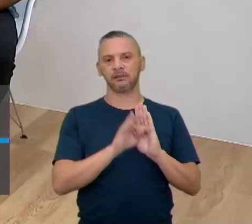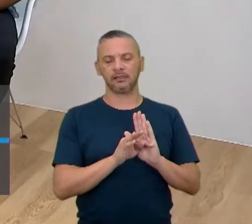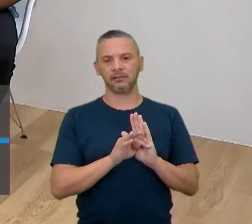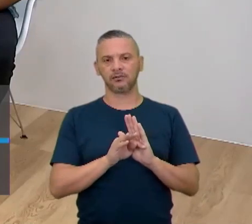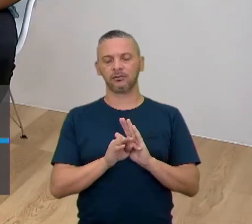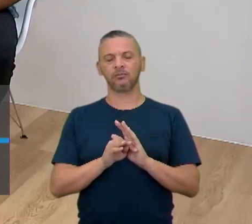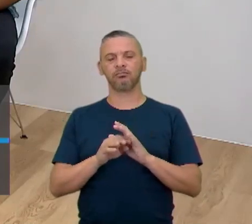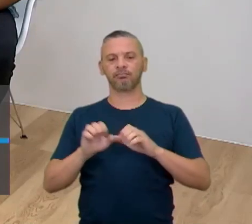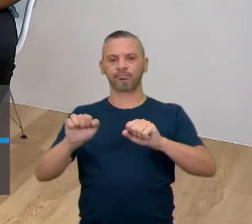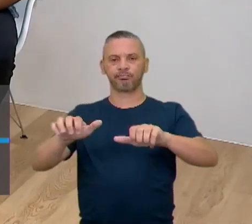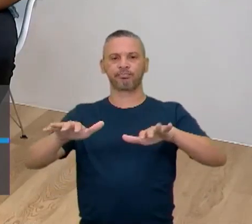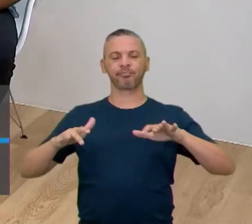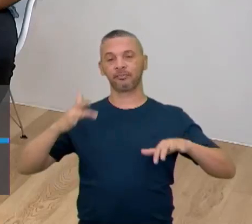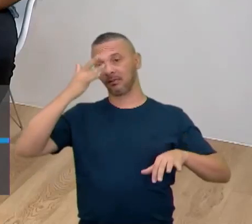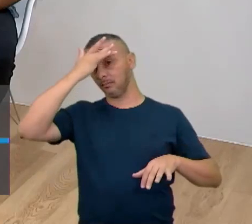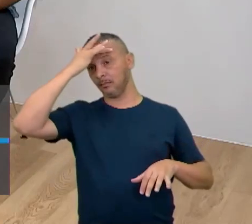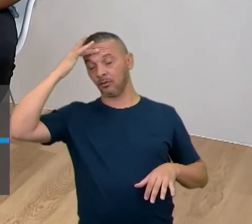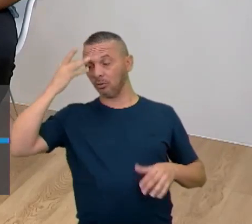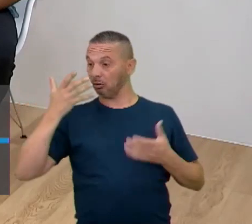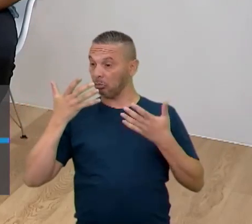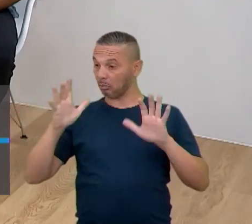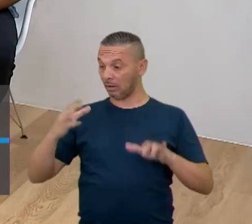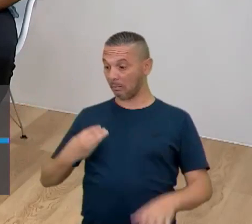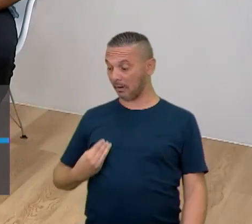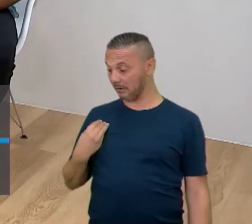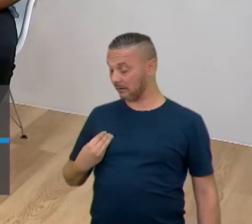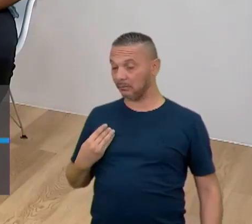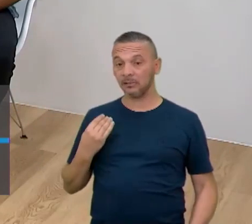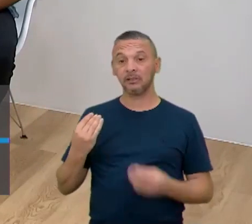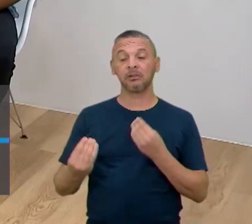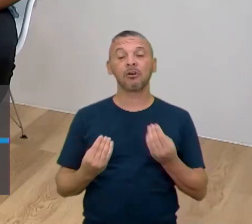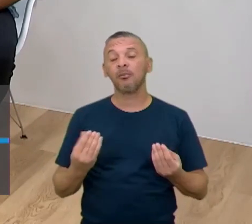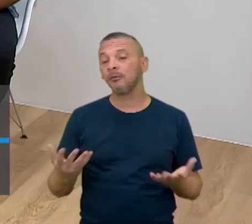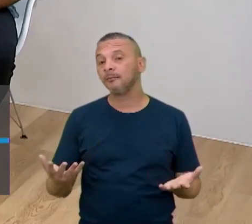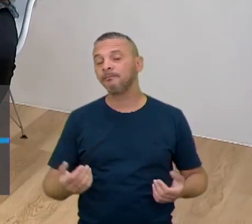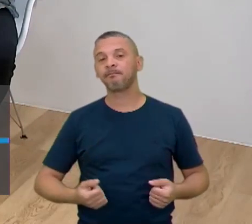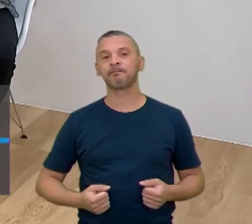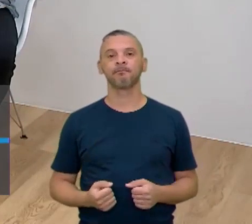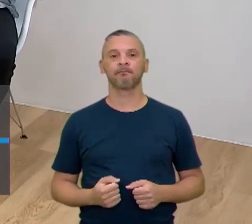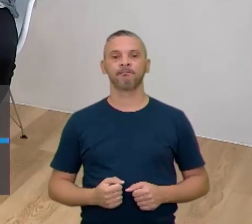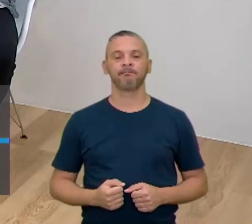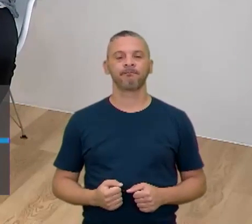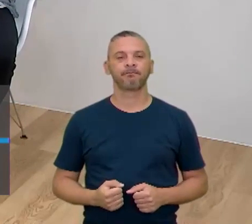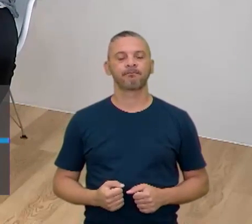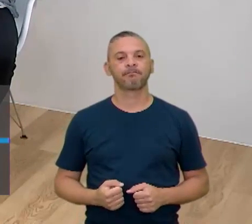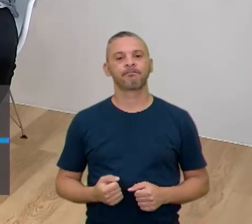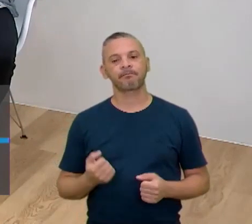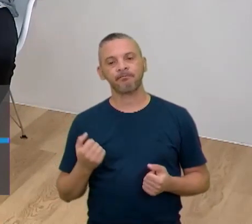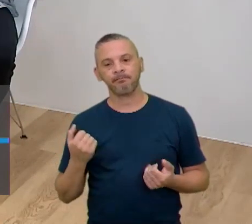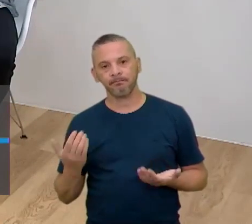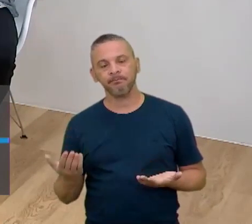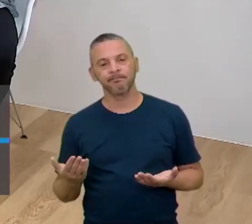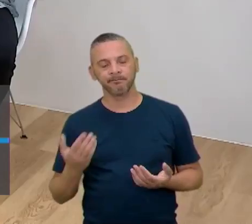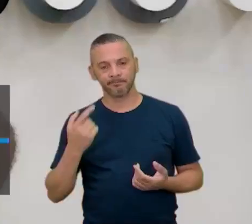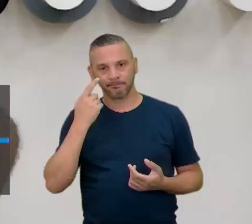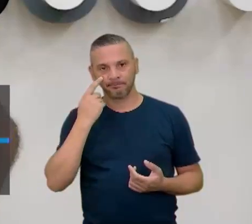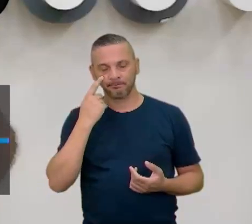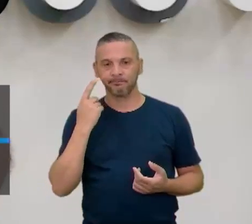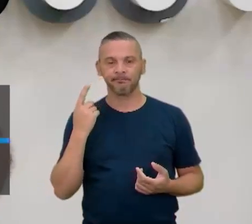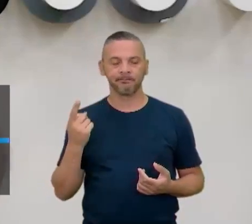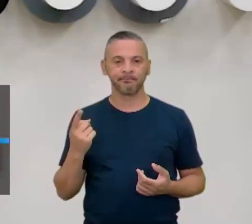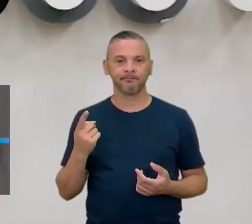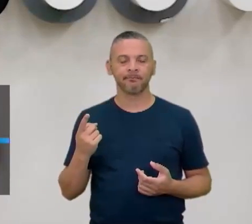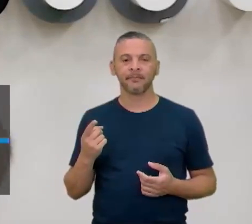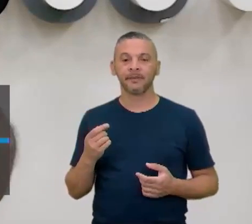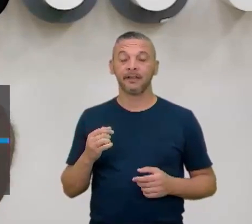com o público? Se o público não quiser participar, não estiver preparado, como que funciona isso? A gente fala que isso é a quebra da quarta parede, né?